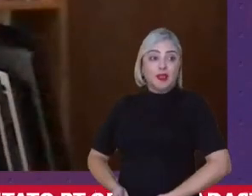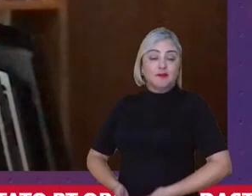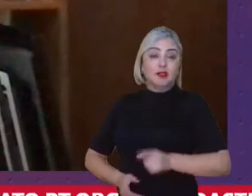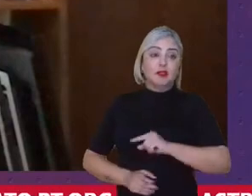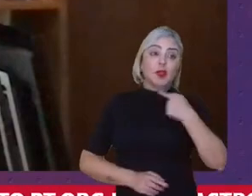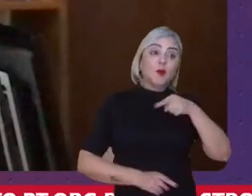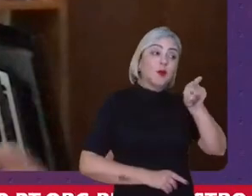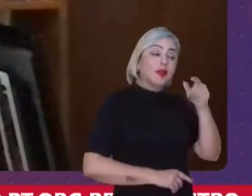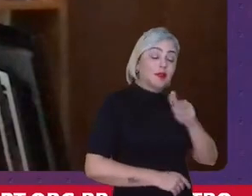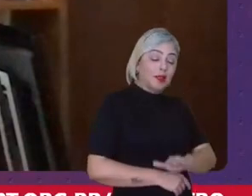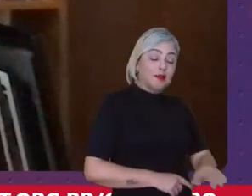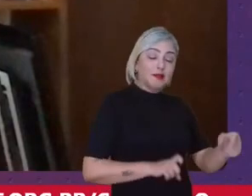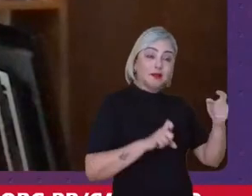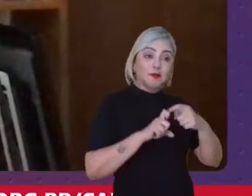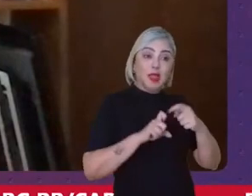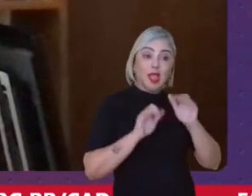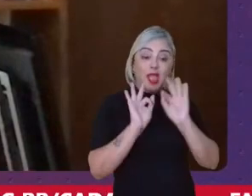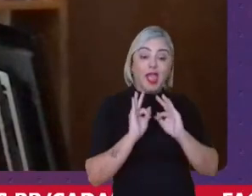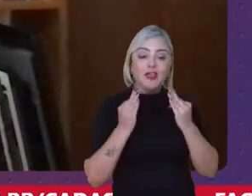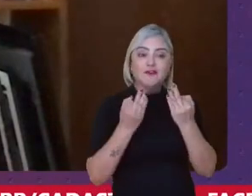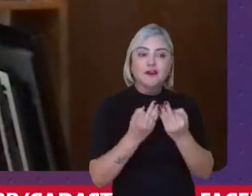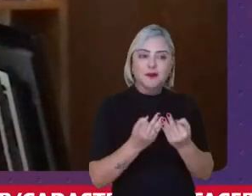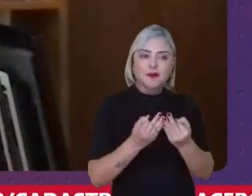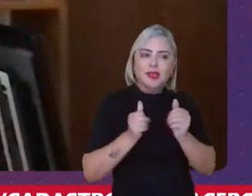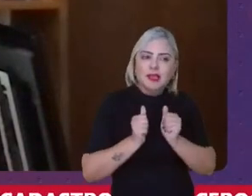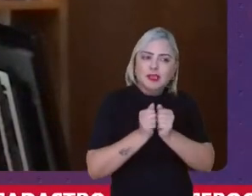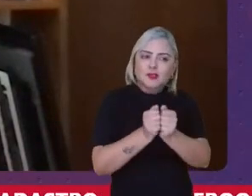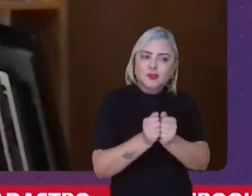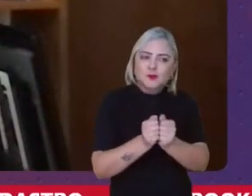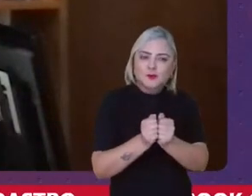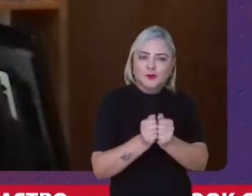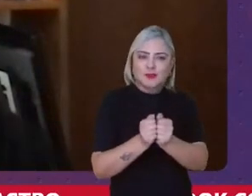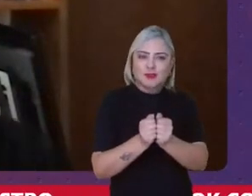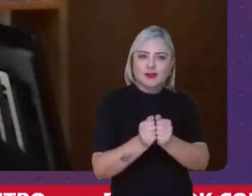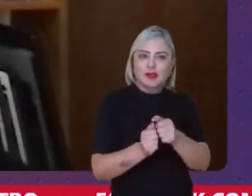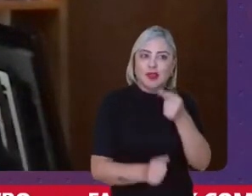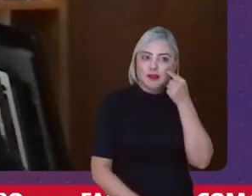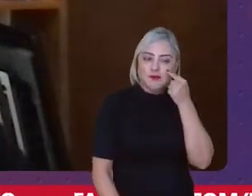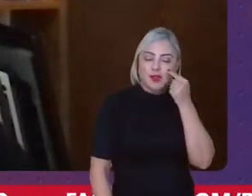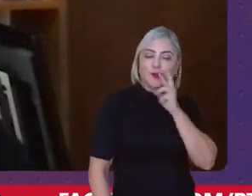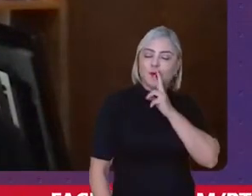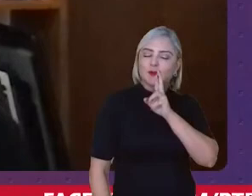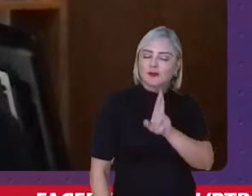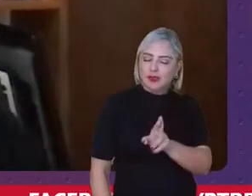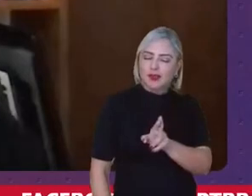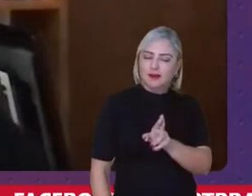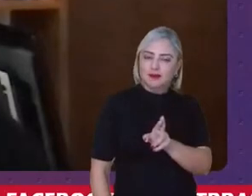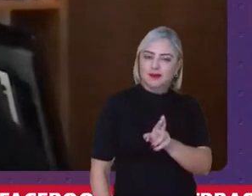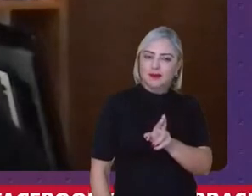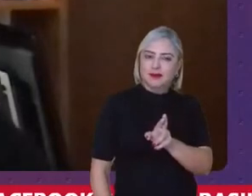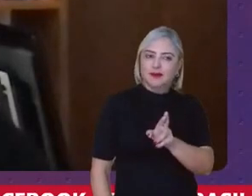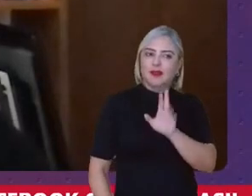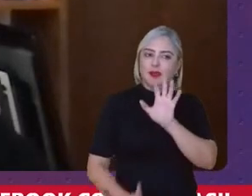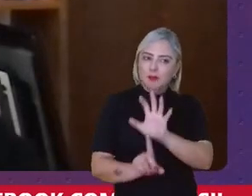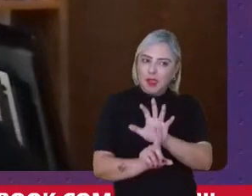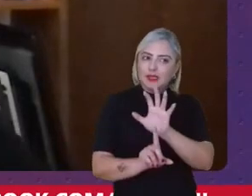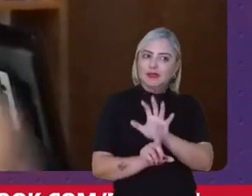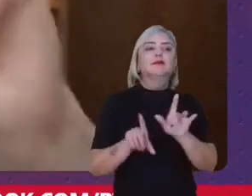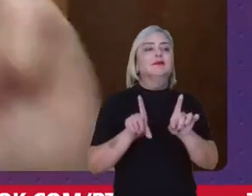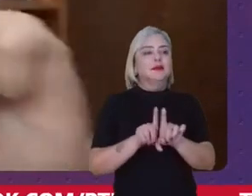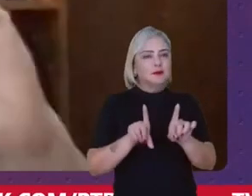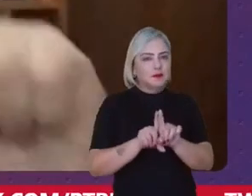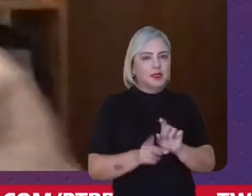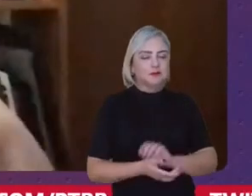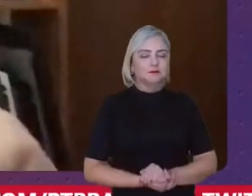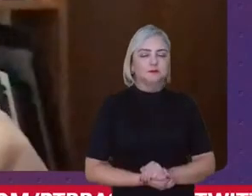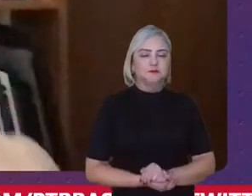no médico, a família está indo, de certa forma, no médico também. A gente vai ver que os resultados acabaram impactando nisso também.